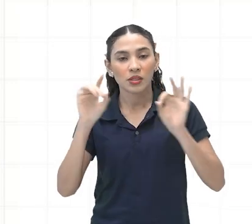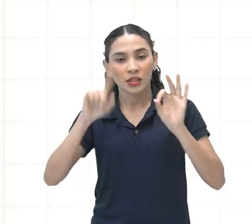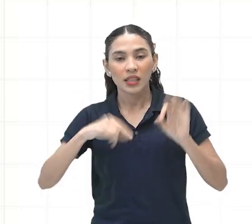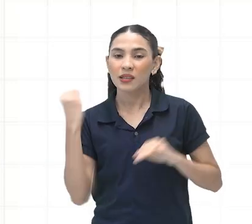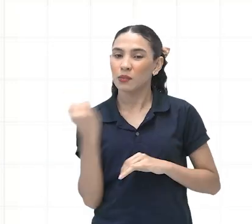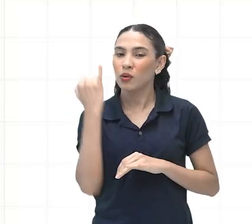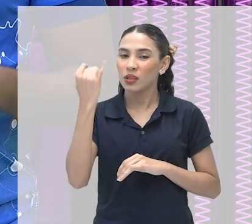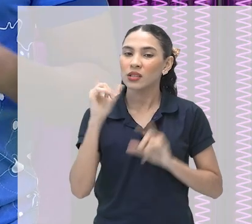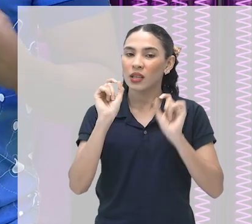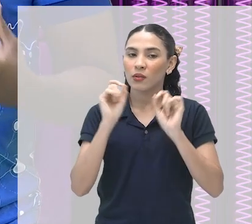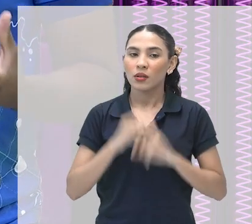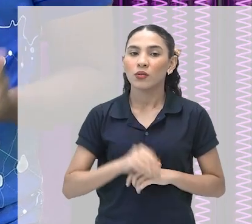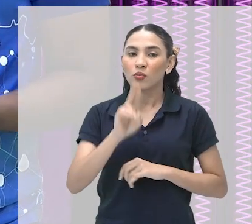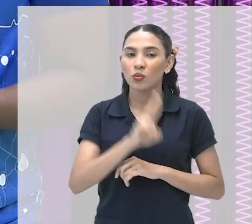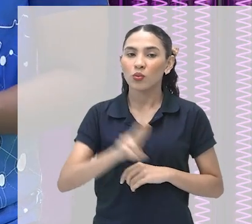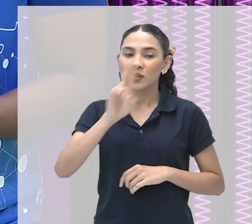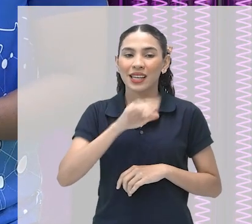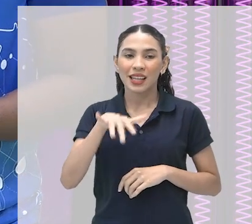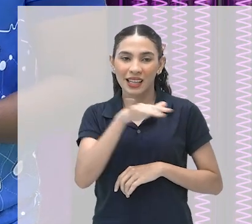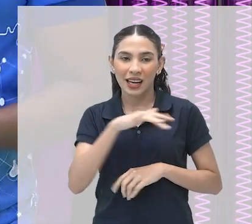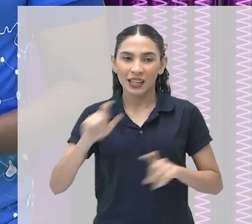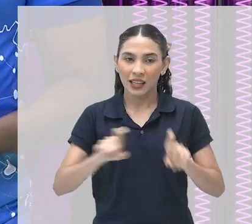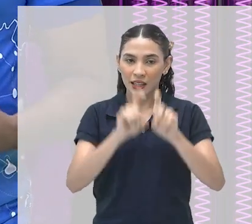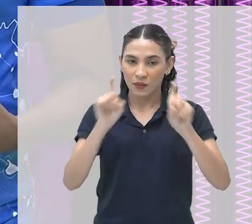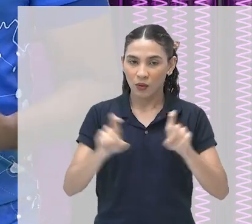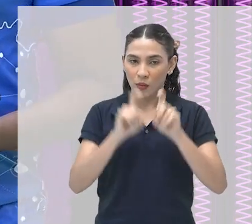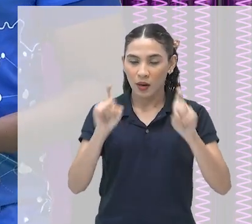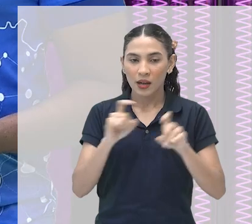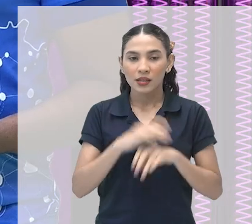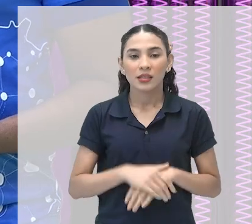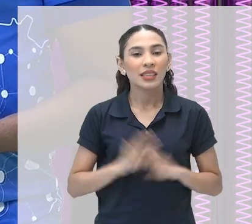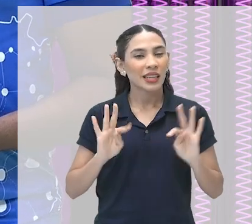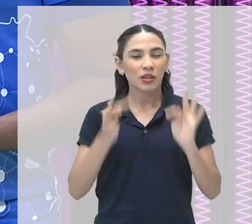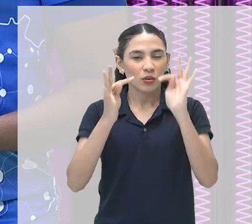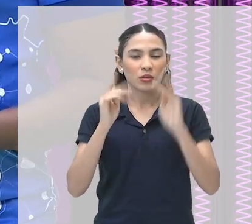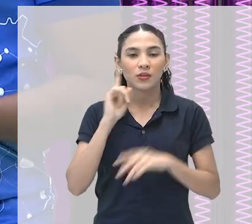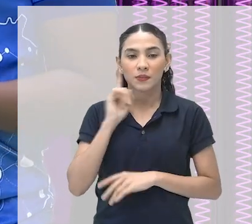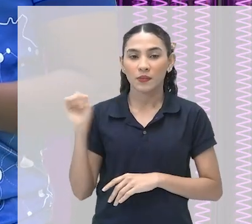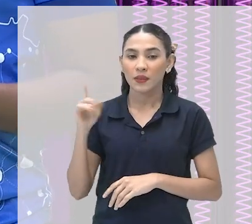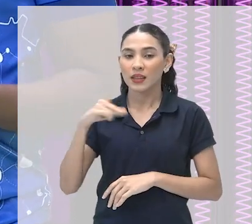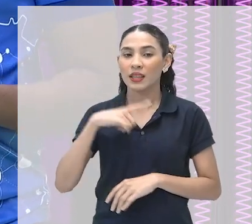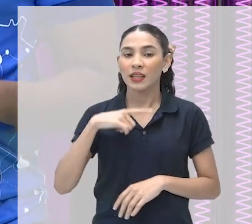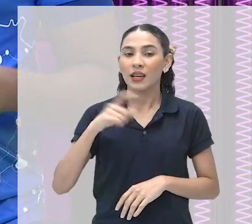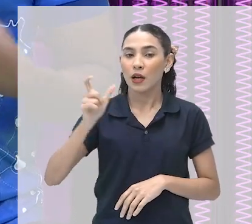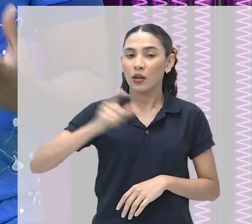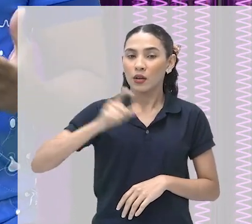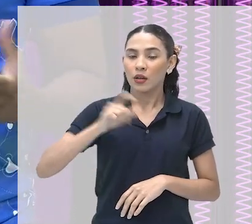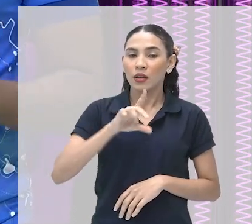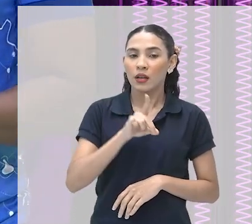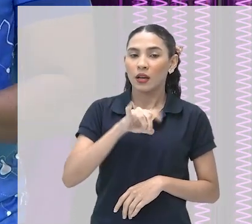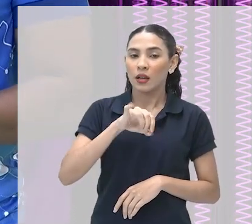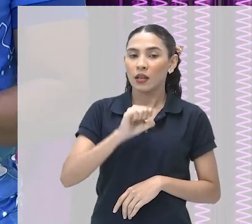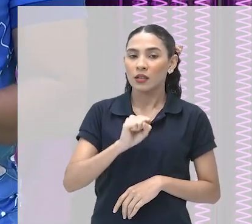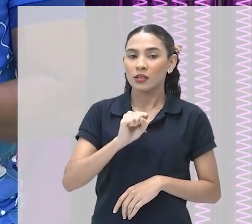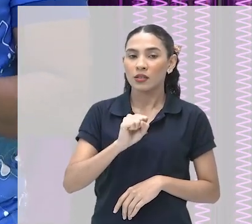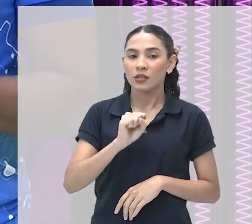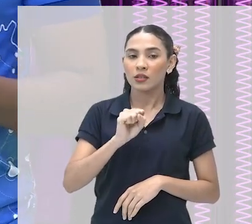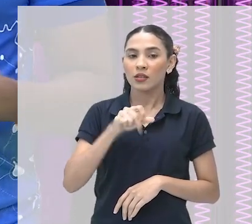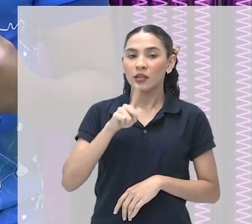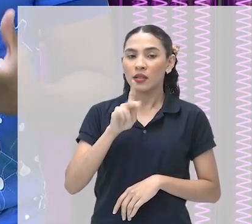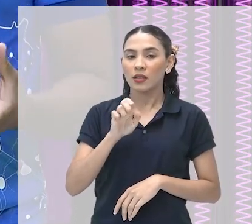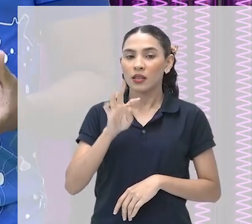as unidades de medidas utilizadas na informática. Ao meu lado aqui, ó, nós temos um disquete, gente. O